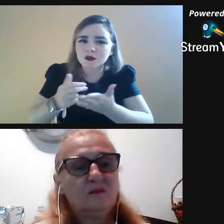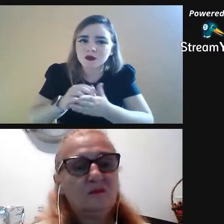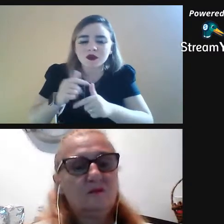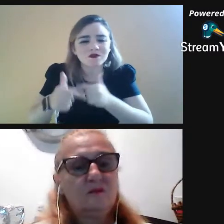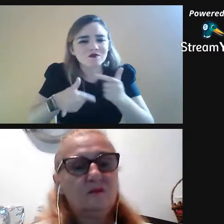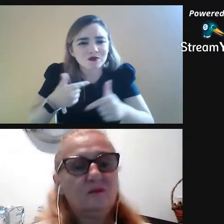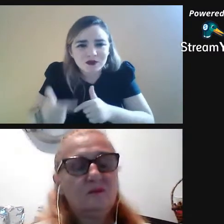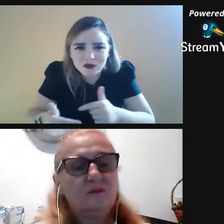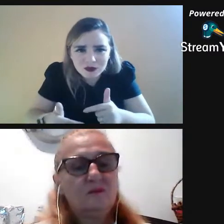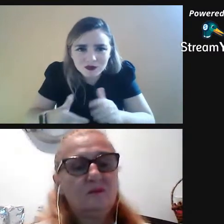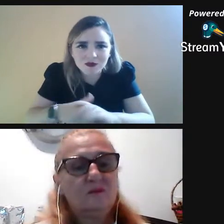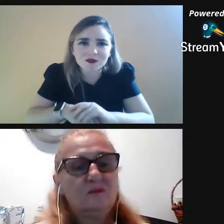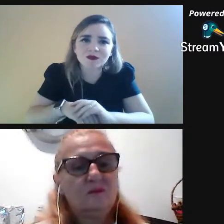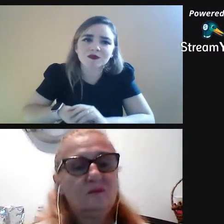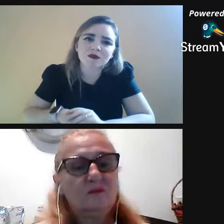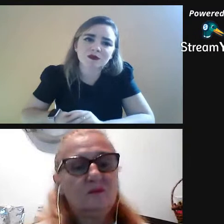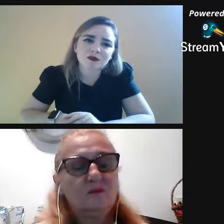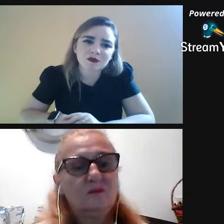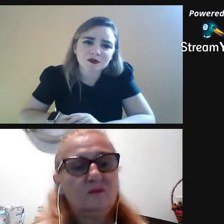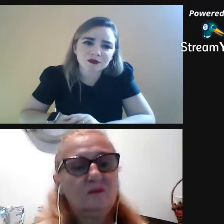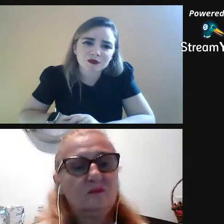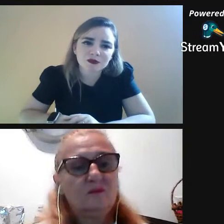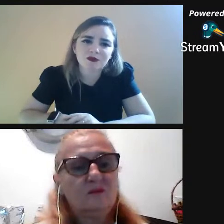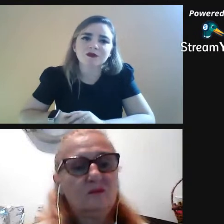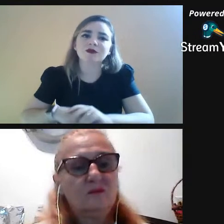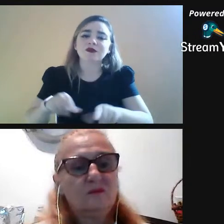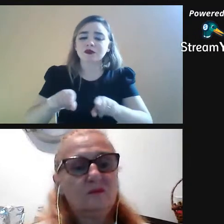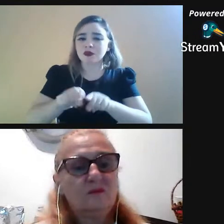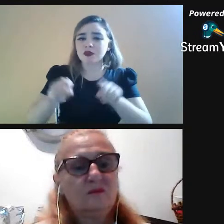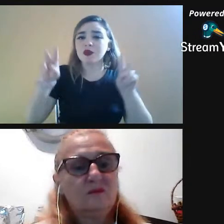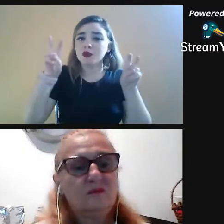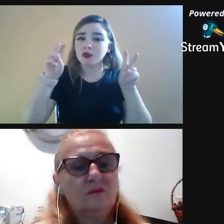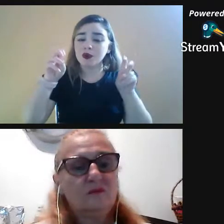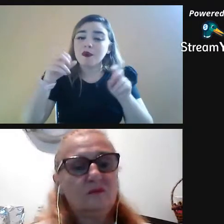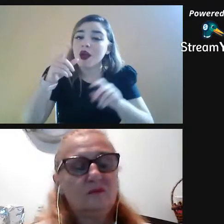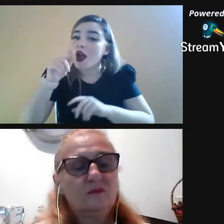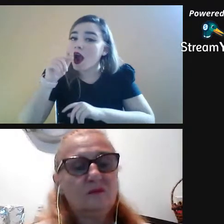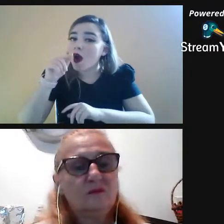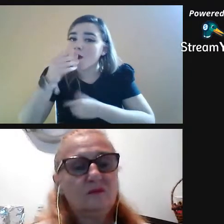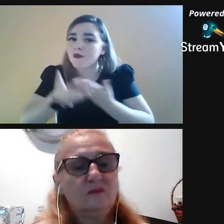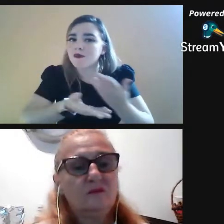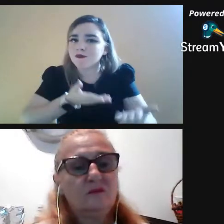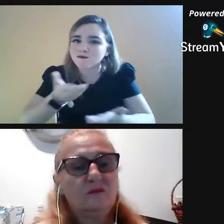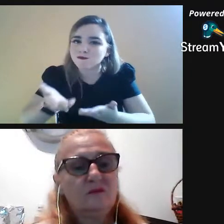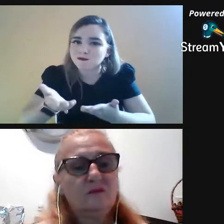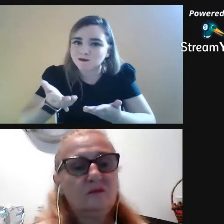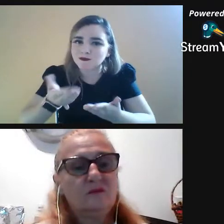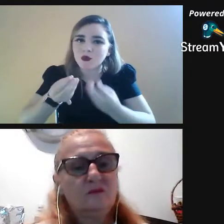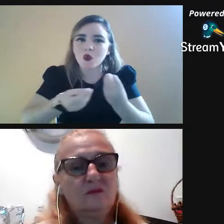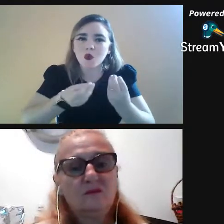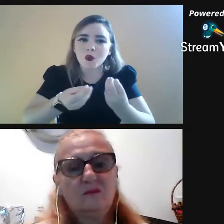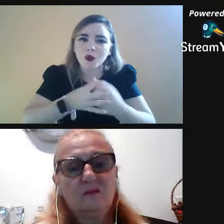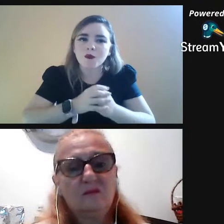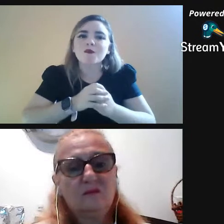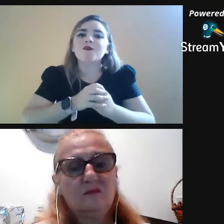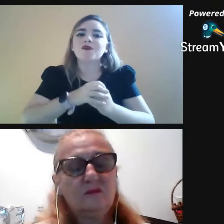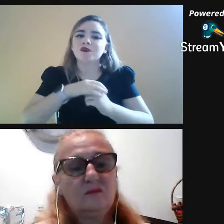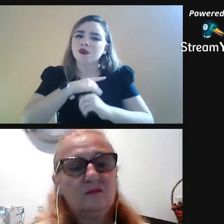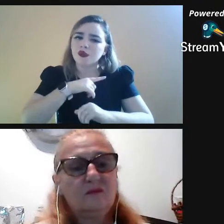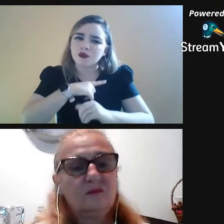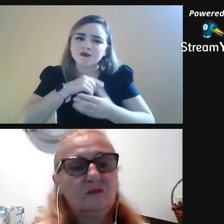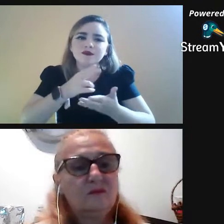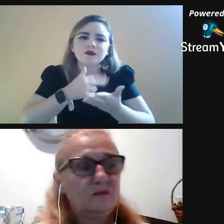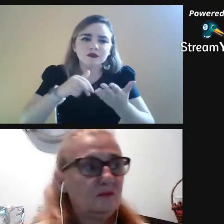eu podia abordar também é a questão da água, né? Da preservação da água. Tem uma artista